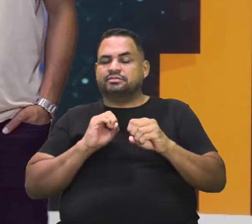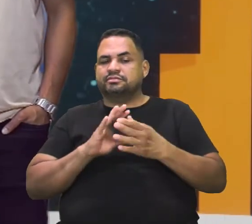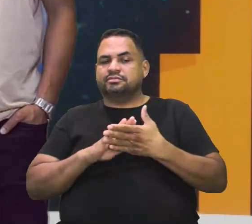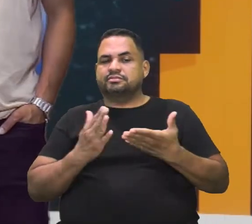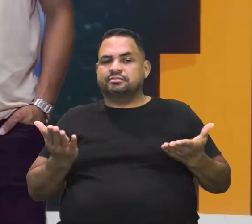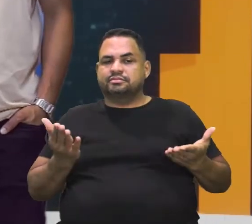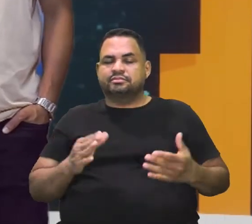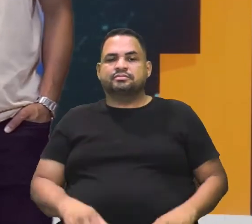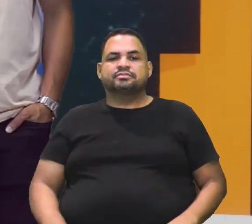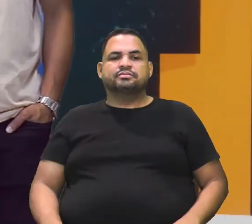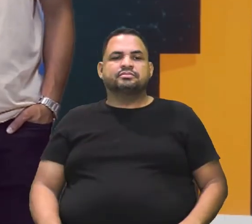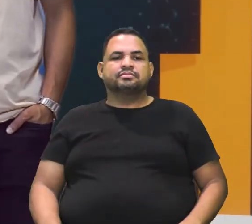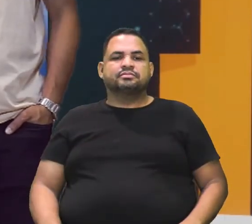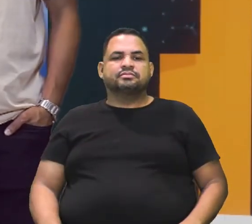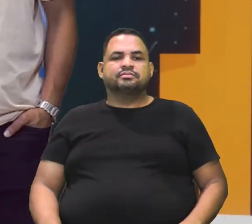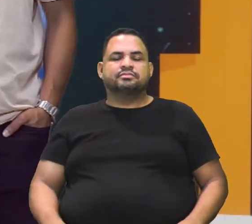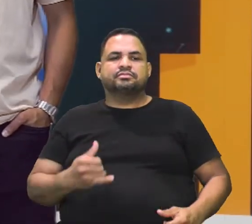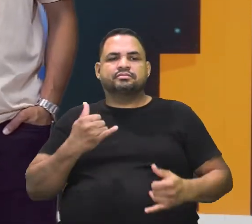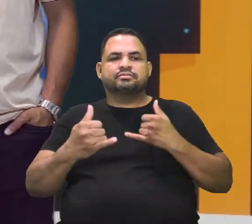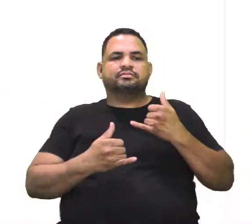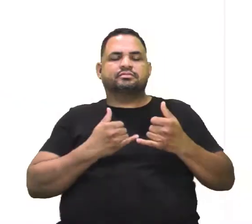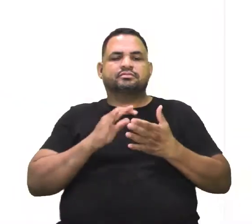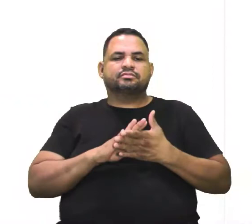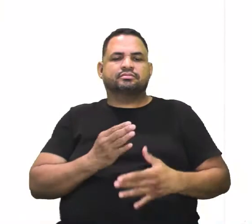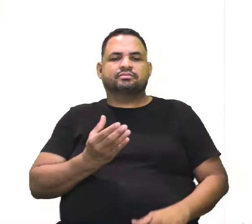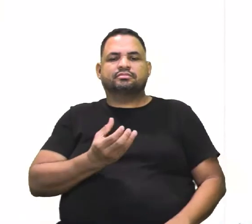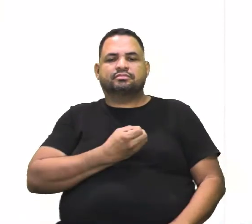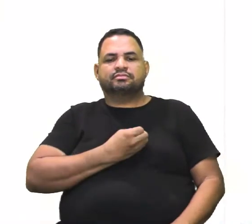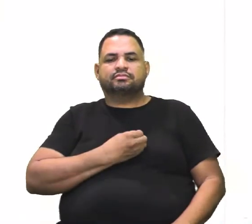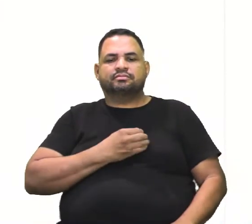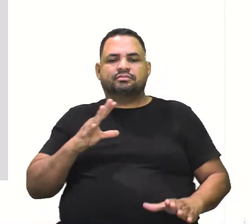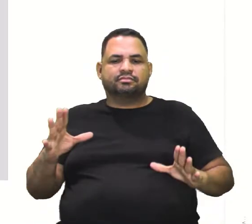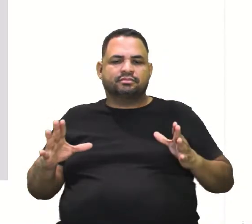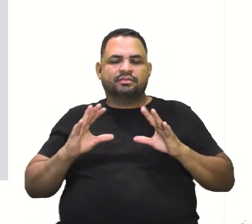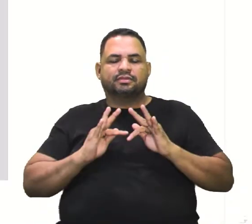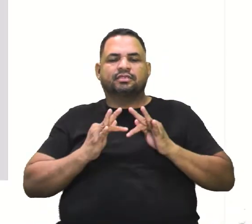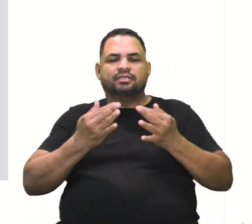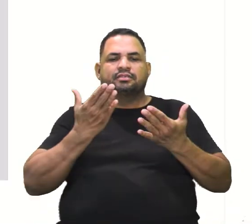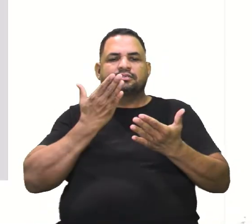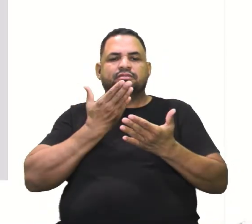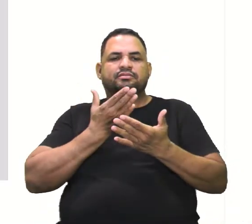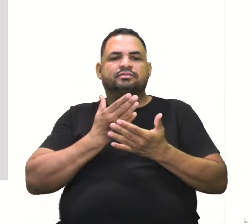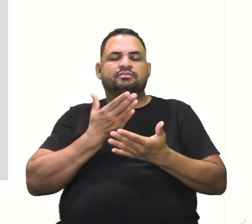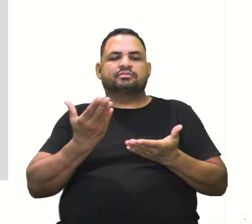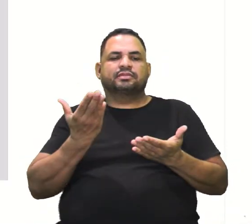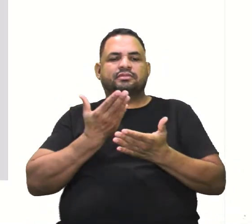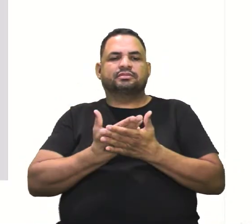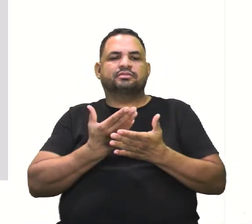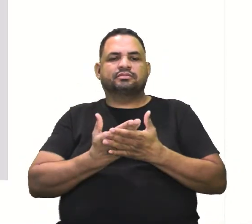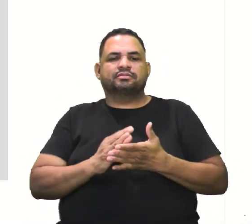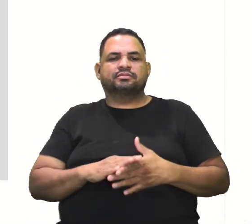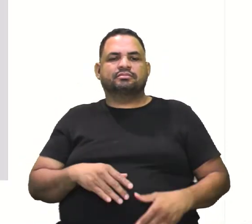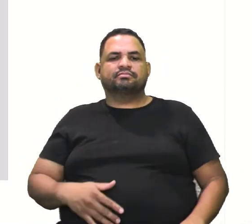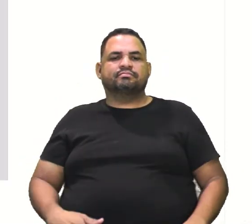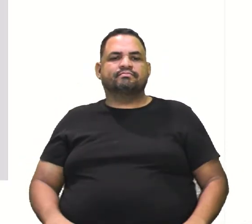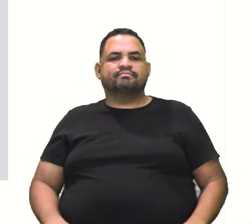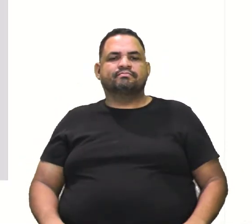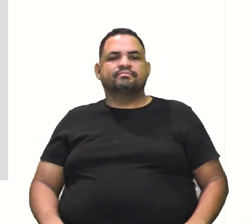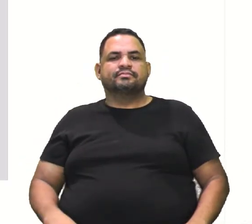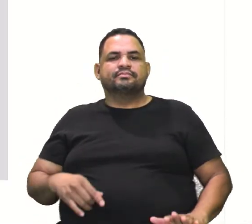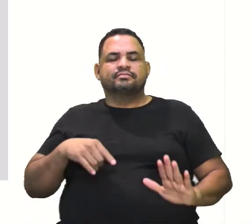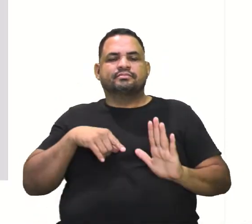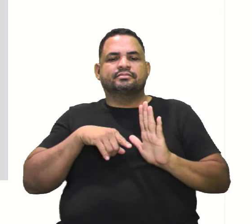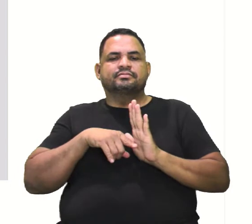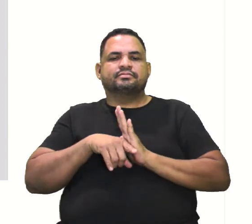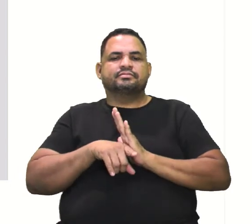todos. Vamos agora ao Brincando com os Números para completar a nossa aula, né? E hoje a pergunta é uma charada matemática.